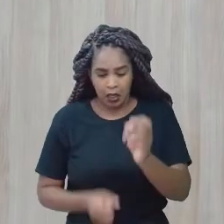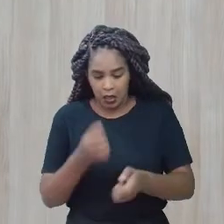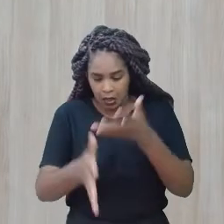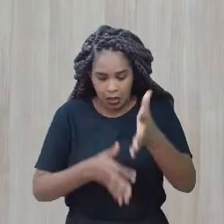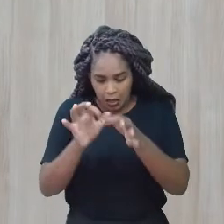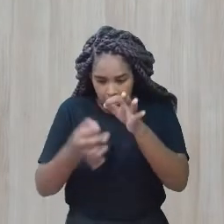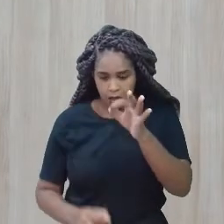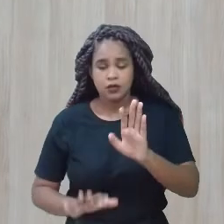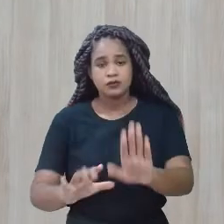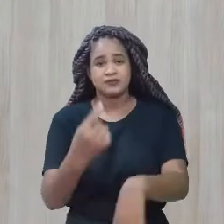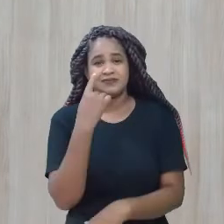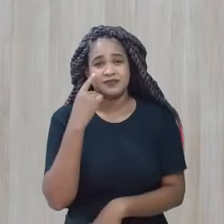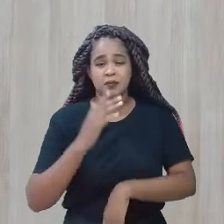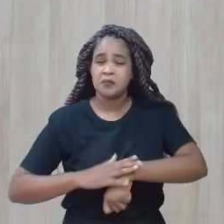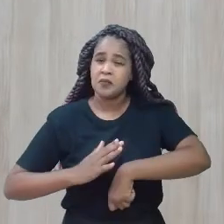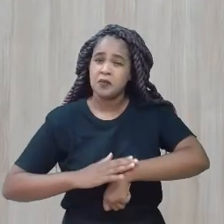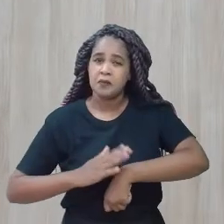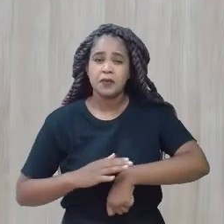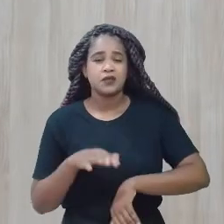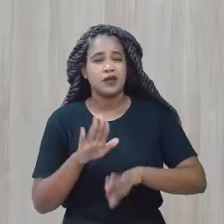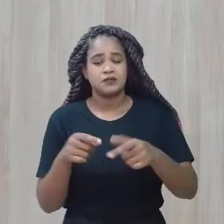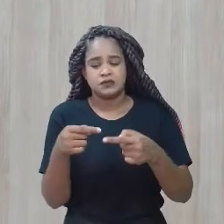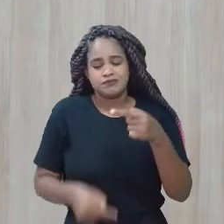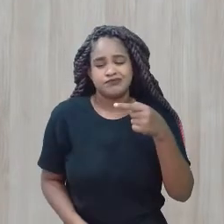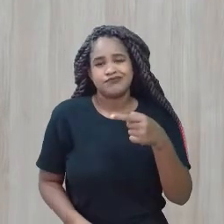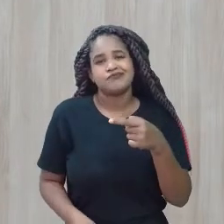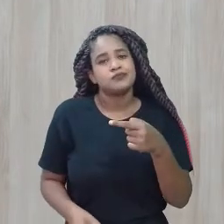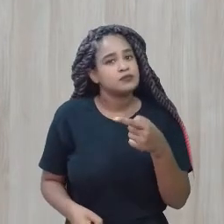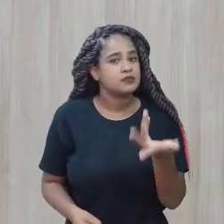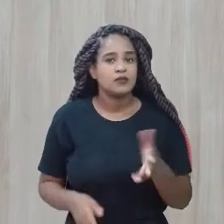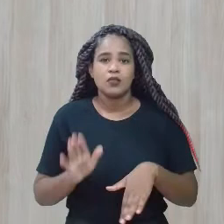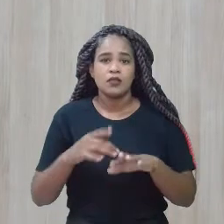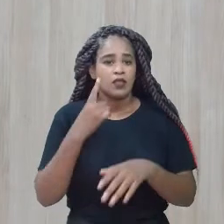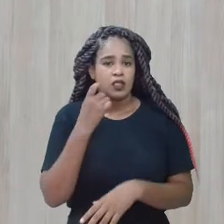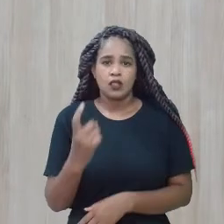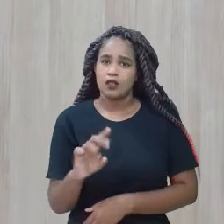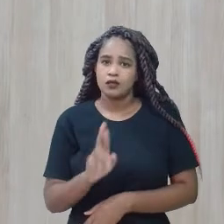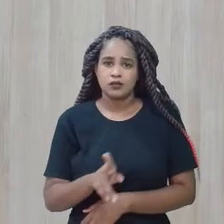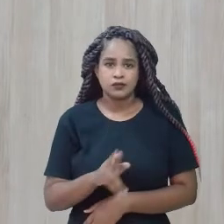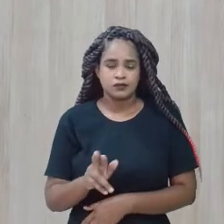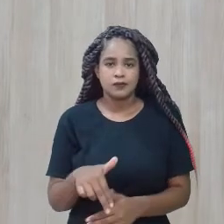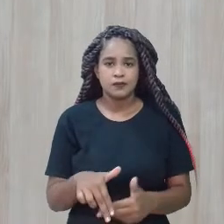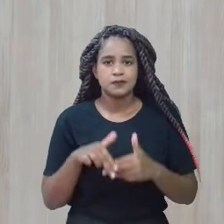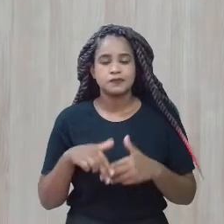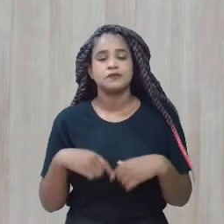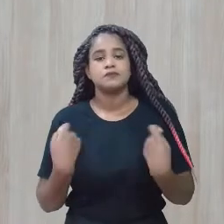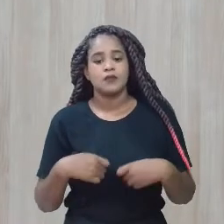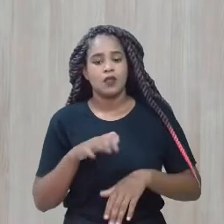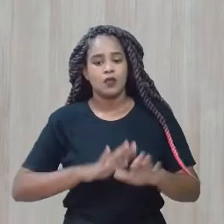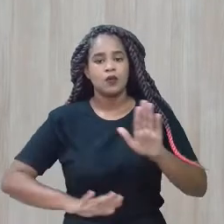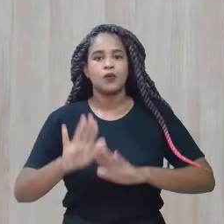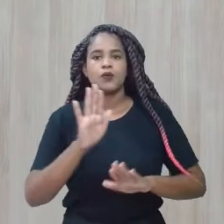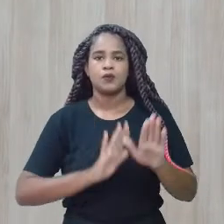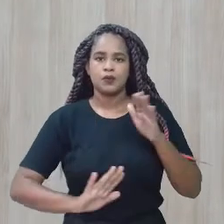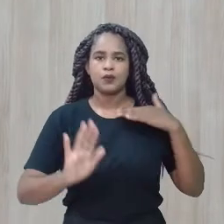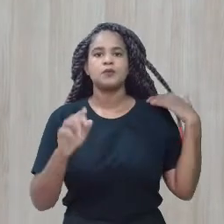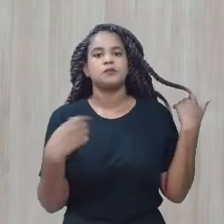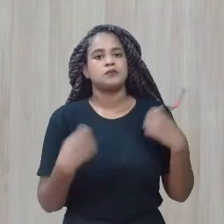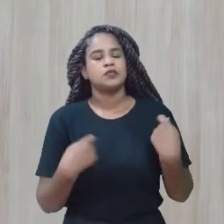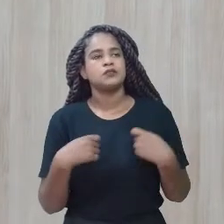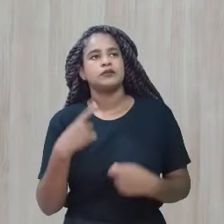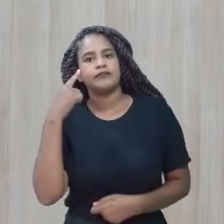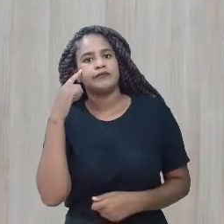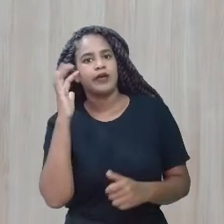mas nem tudo naquele momento é interessante que o outro escute. E aí temos que filtrar aquilo que